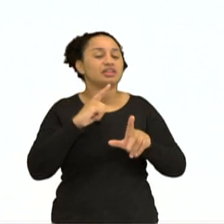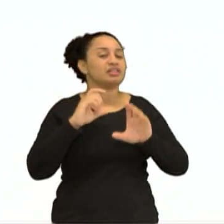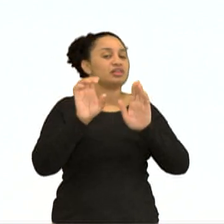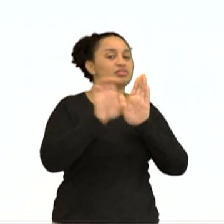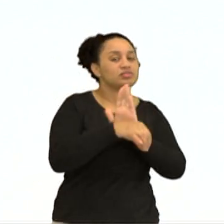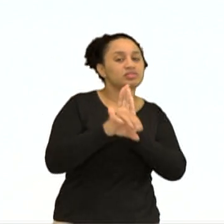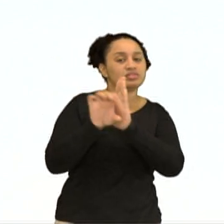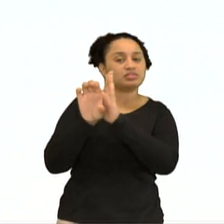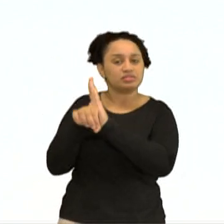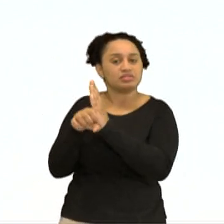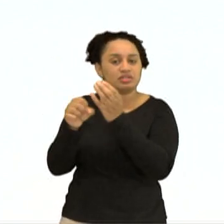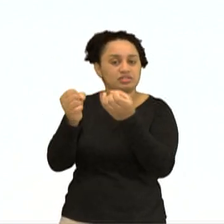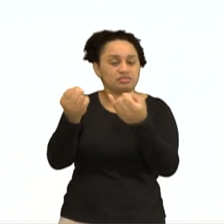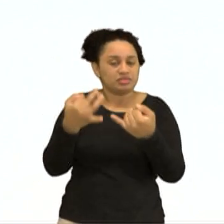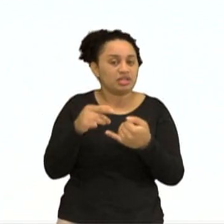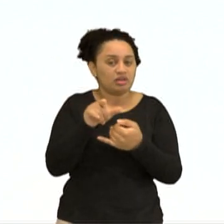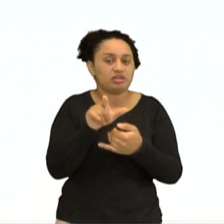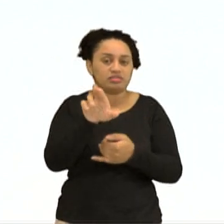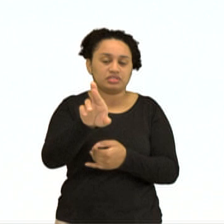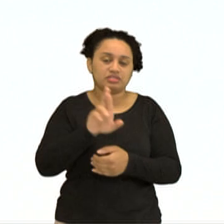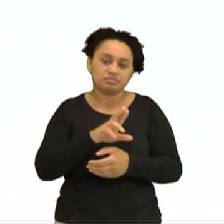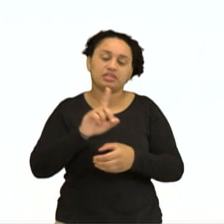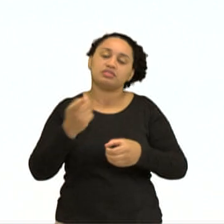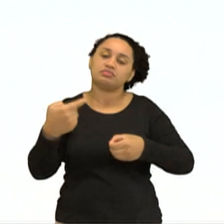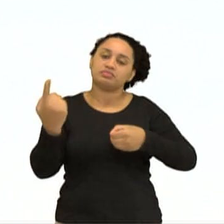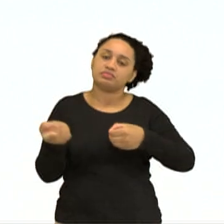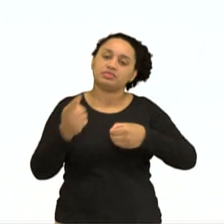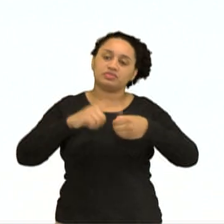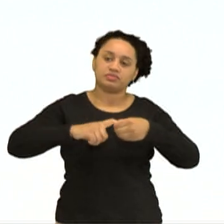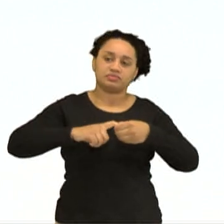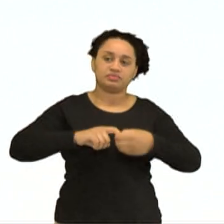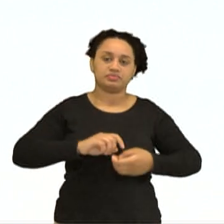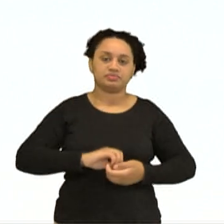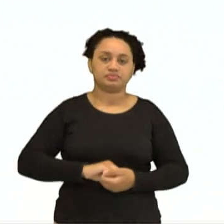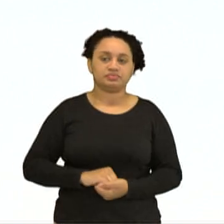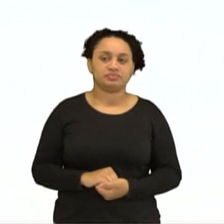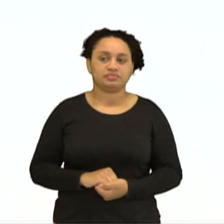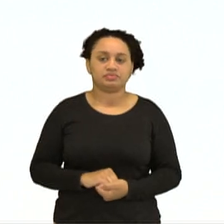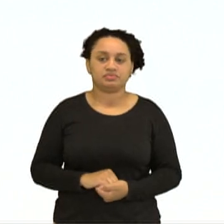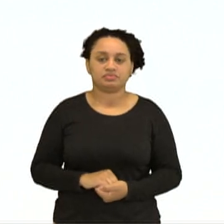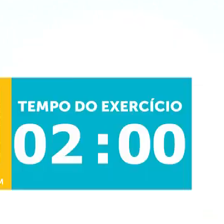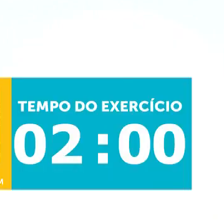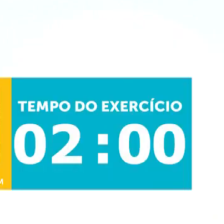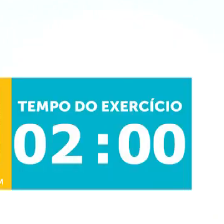classificação? Vocês vão responder agora, eu volto em 1 minuto.